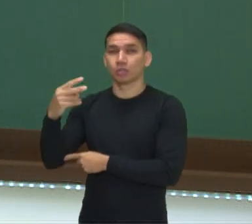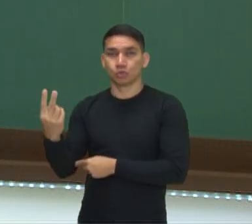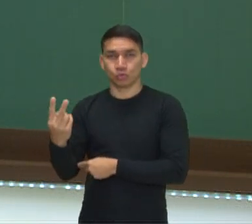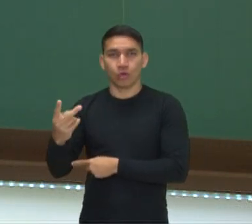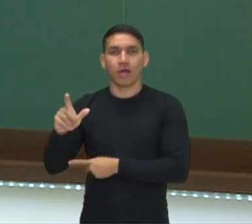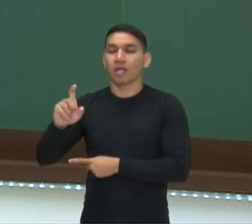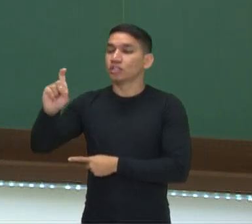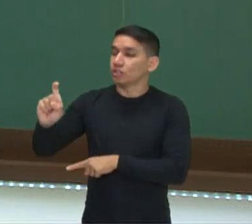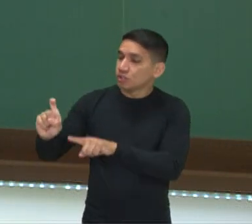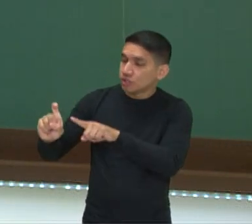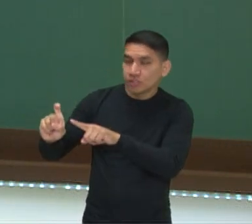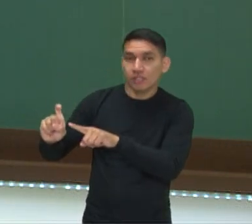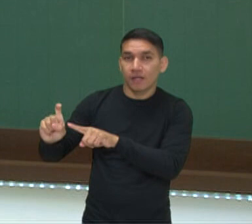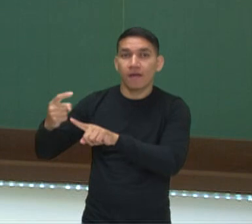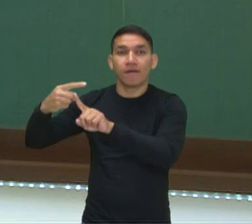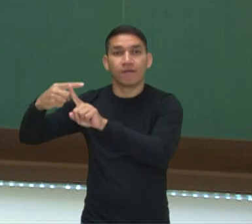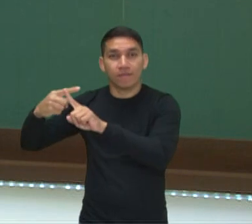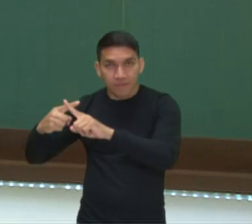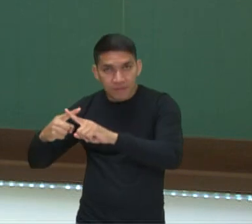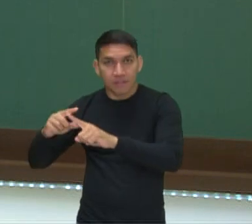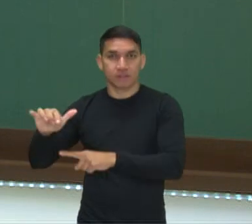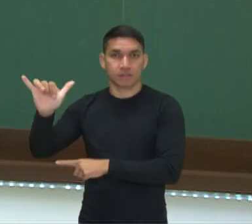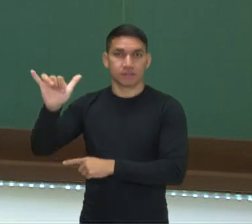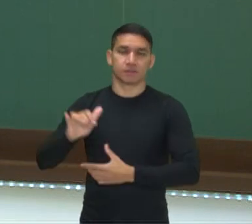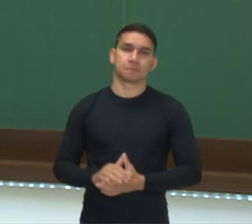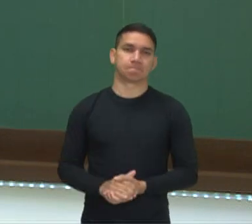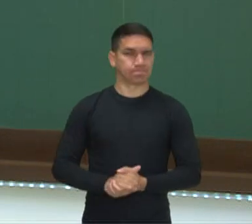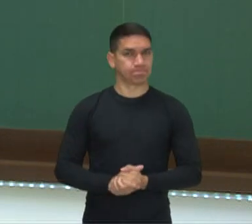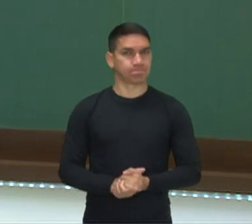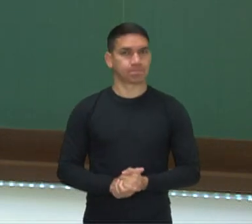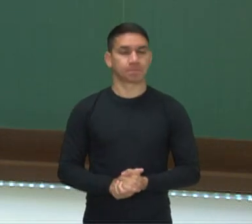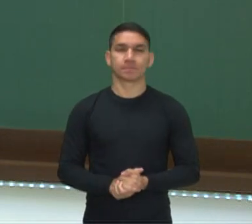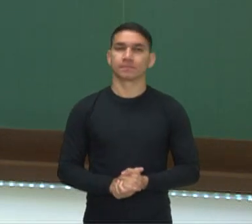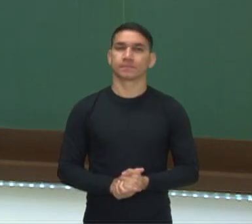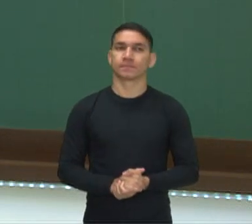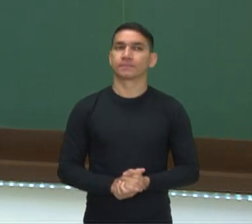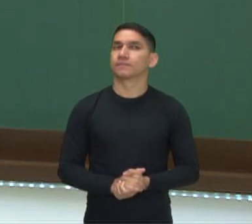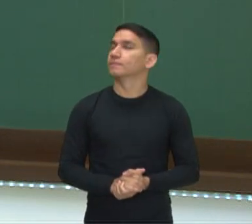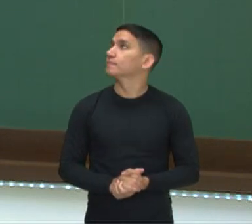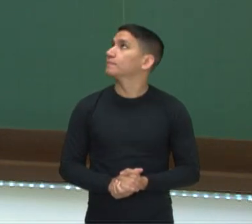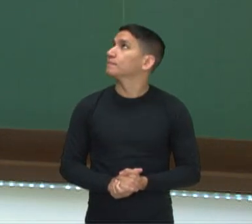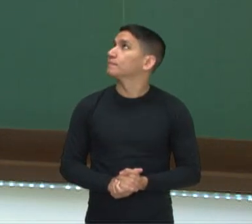é x vezes y. Ok?